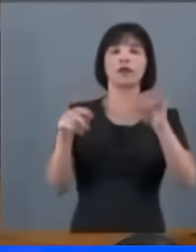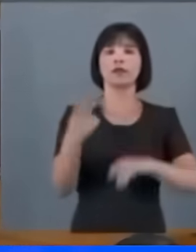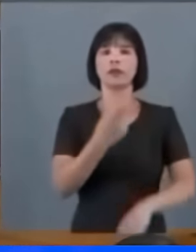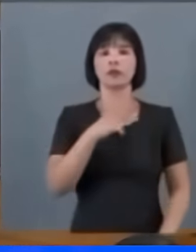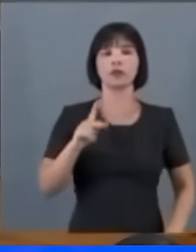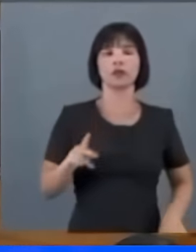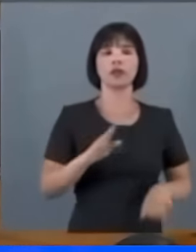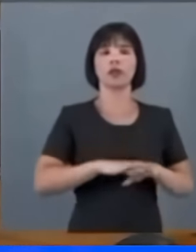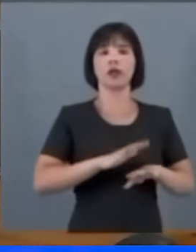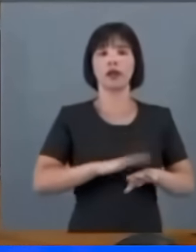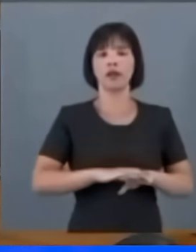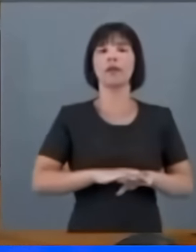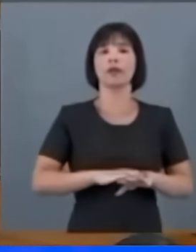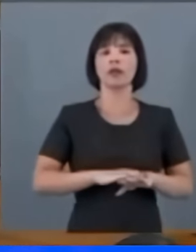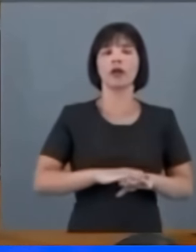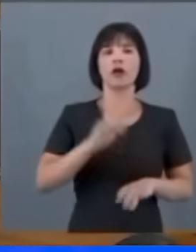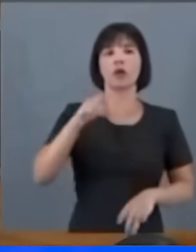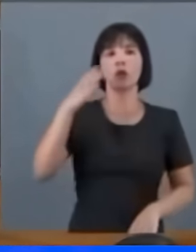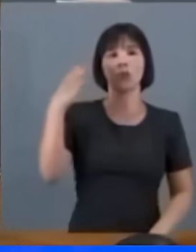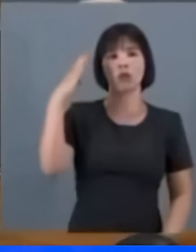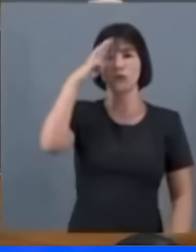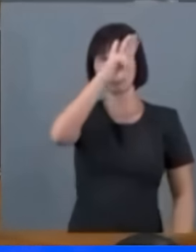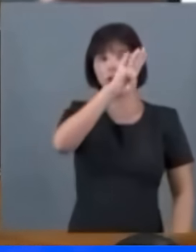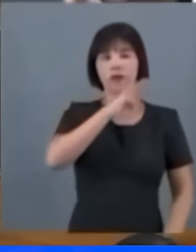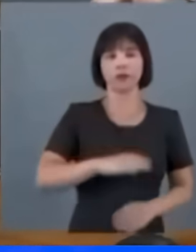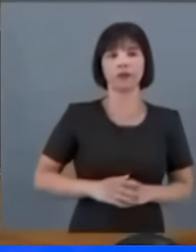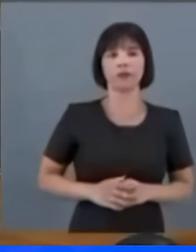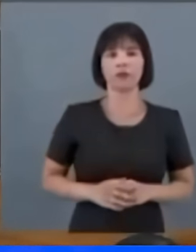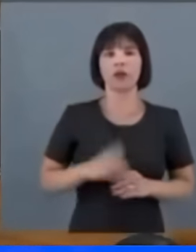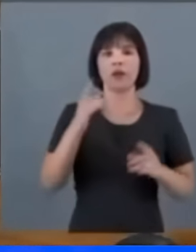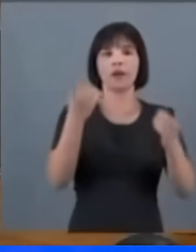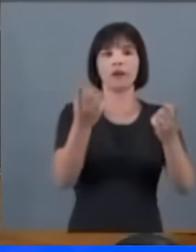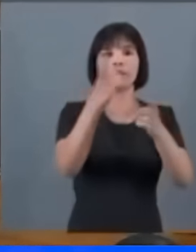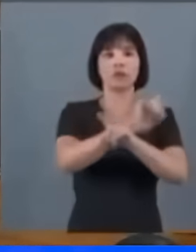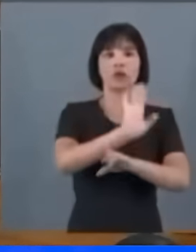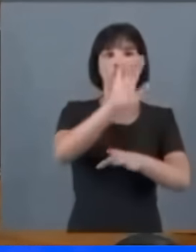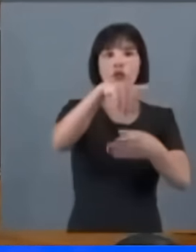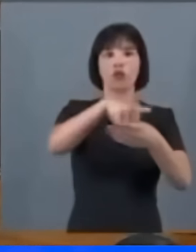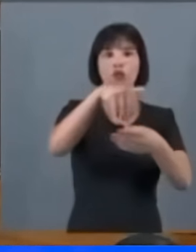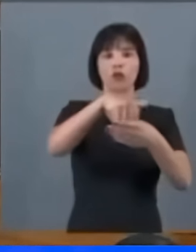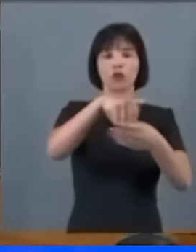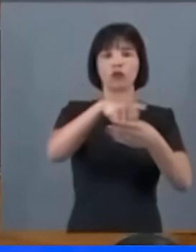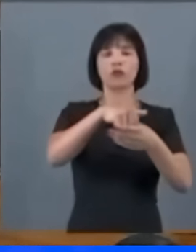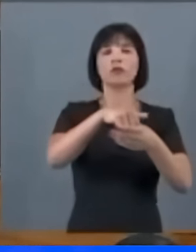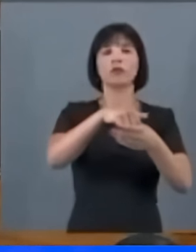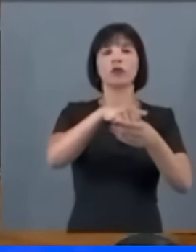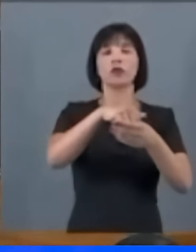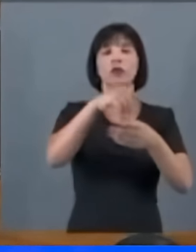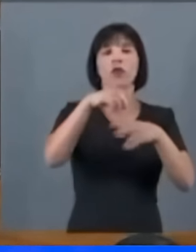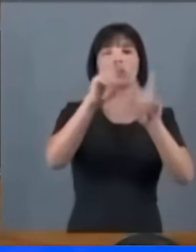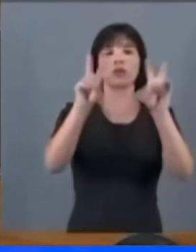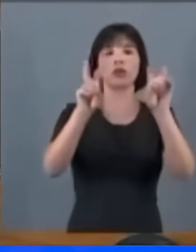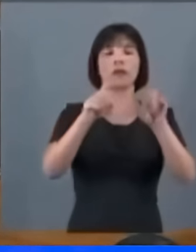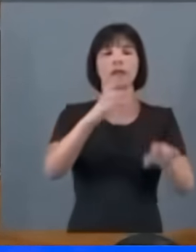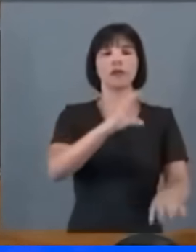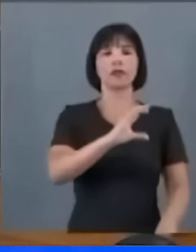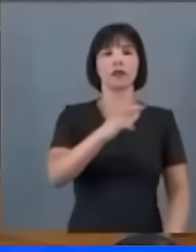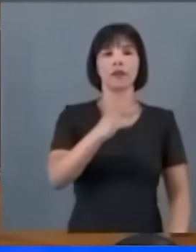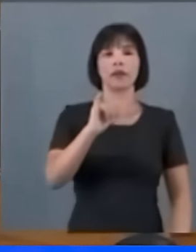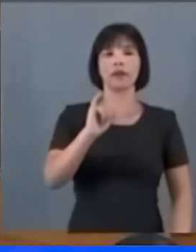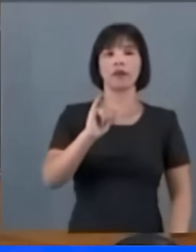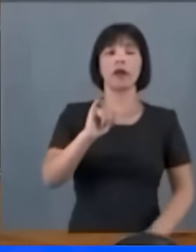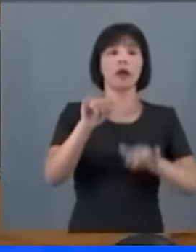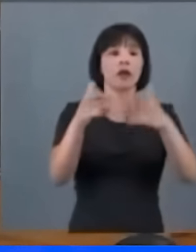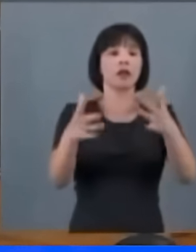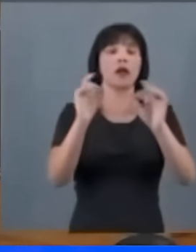à época, presidente Bolsonaro, para reverter seus votos no tocante à CPI. Então, ao falar